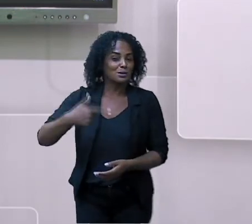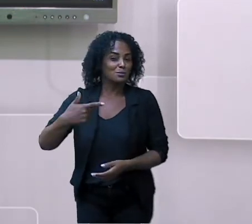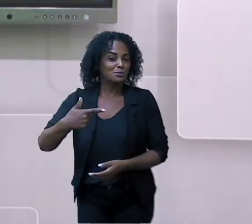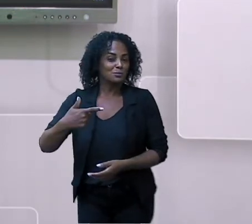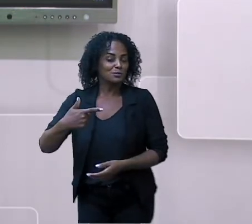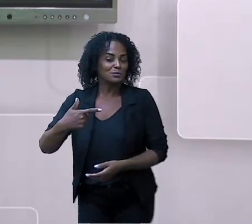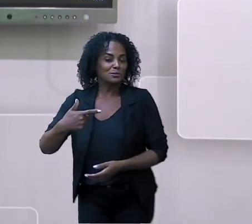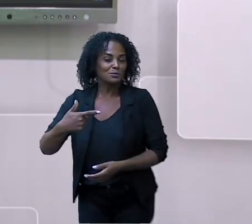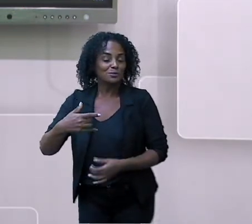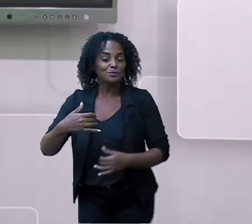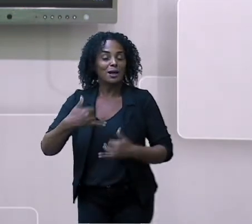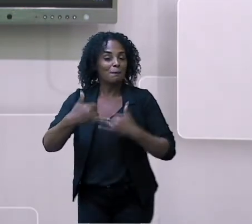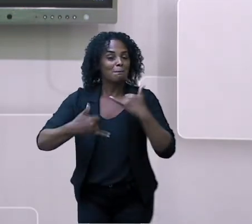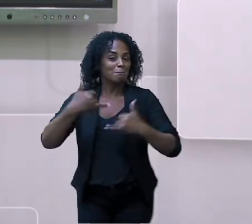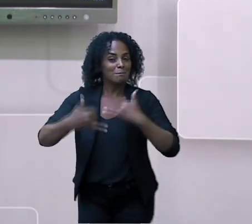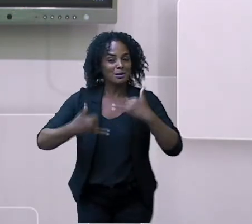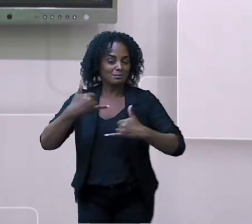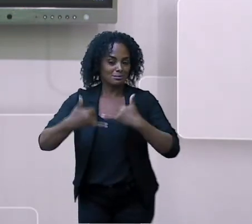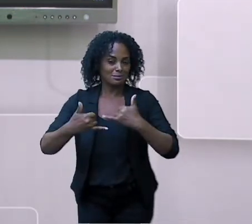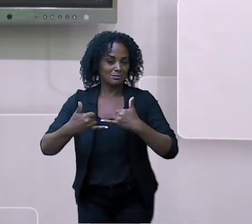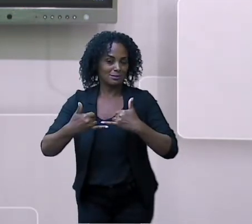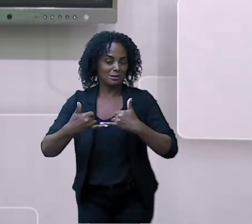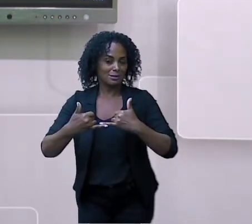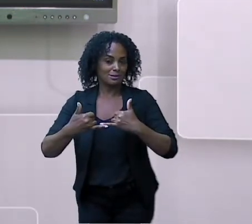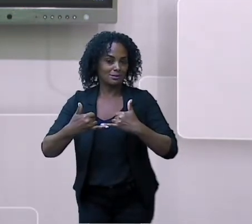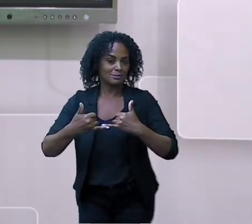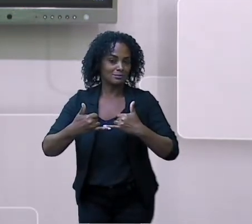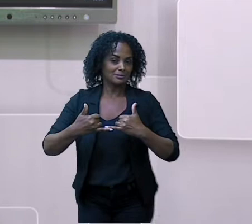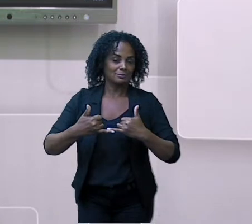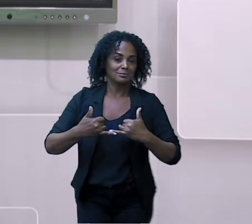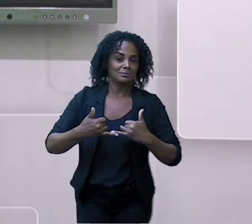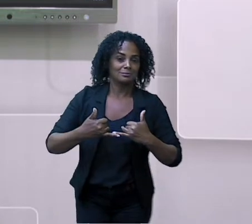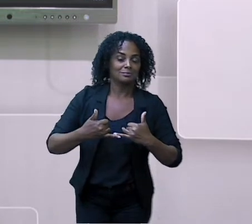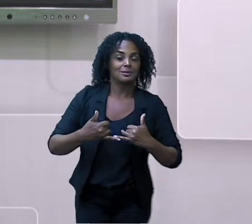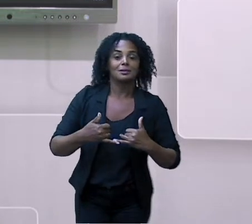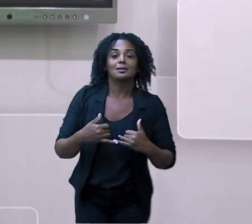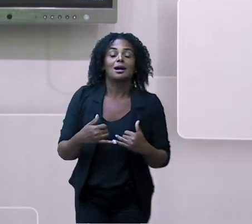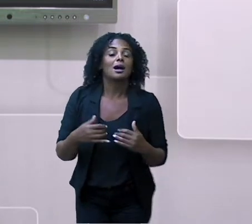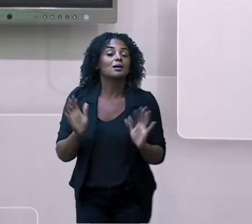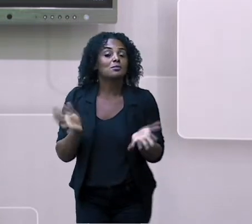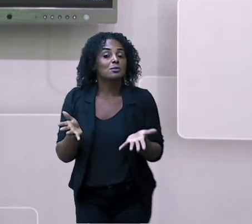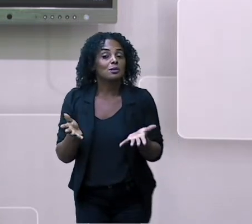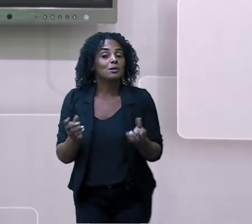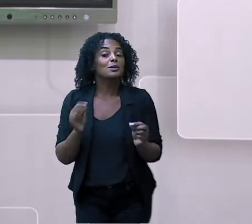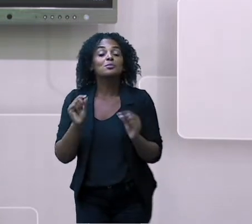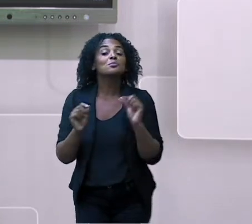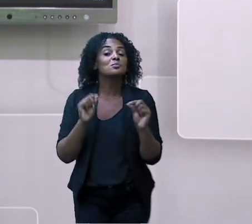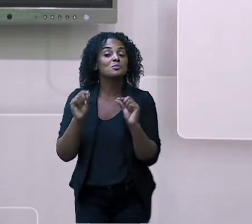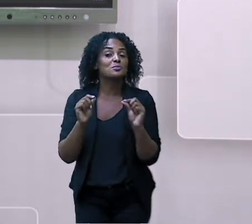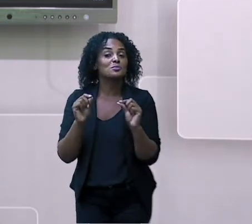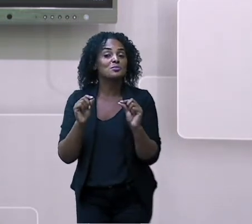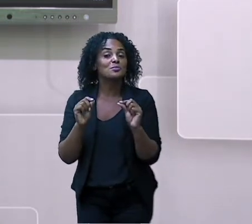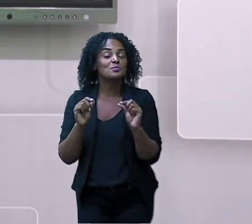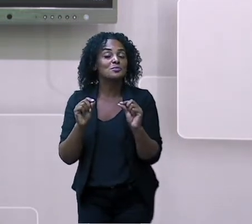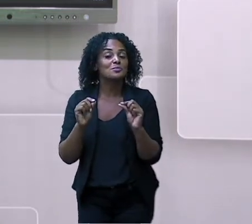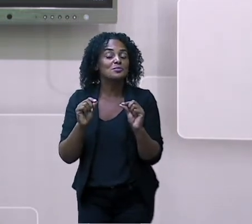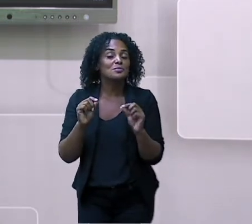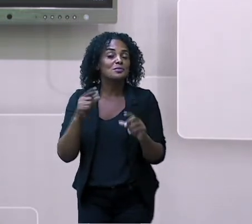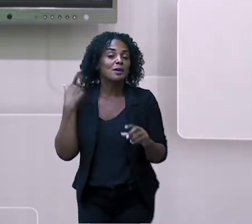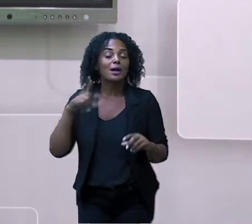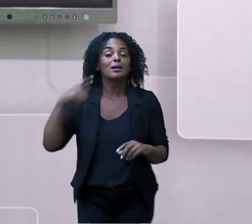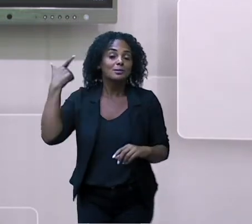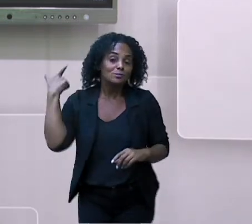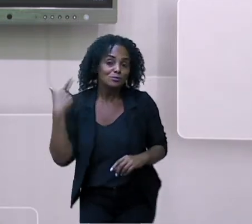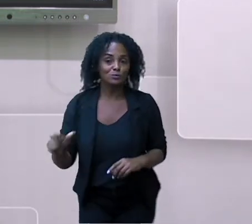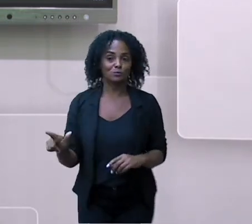né? O segundo round. O primeiro round, quem ganhou foi o César, ok? E agora ele vai ver se ele vai ganhar na segunda rodada ou se